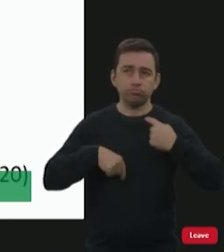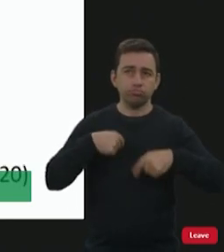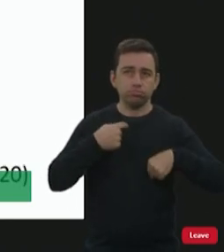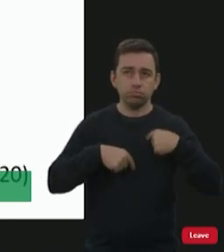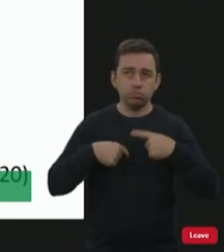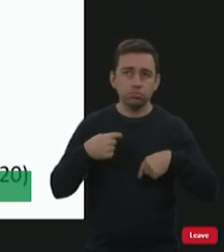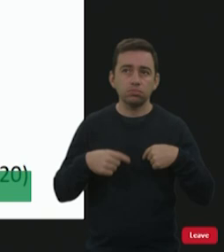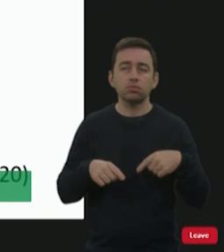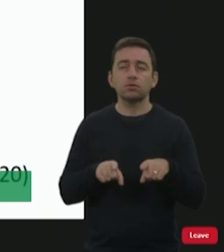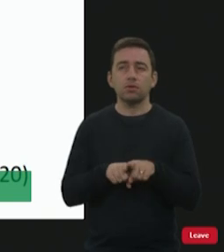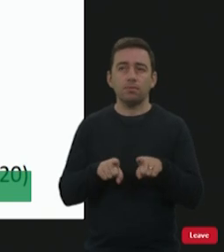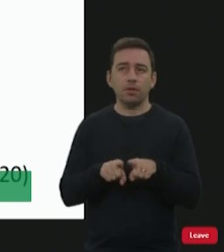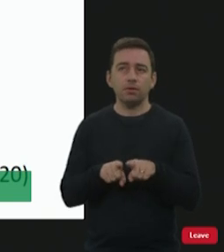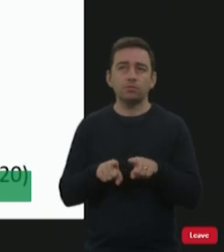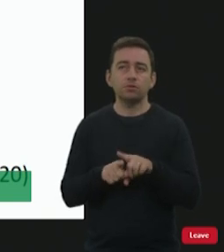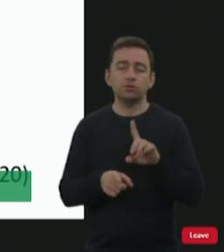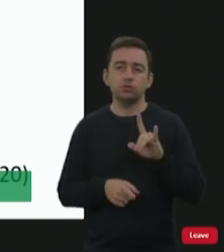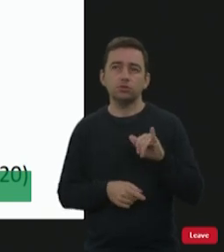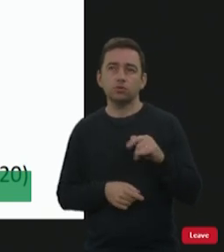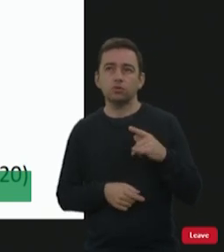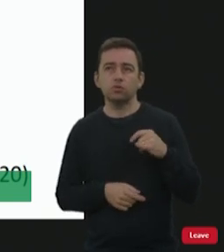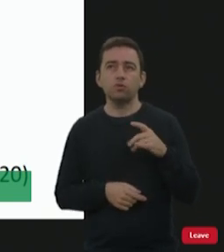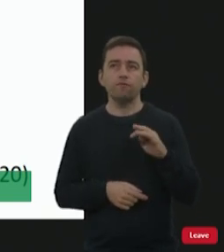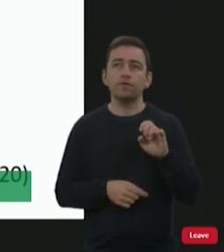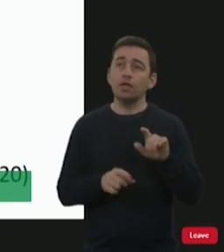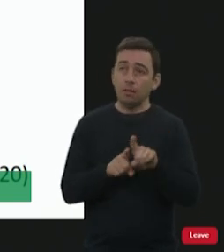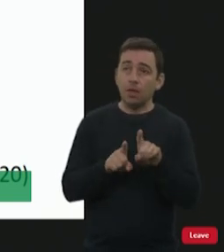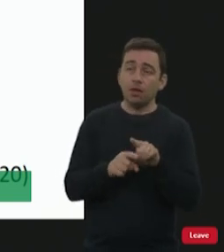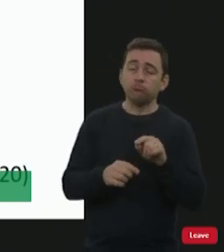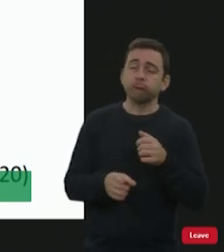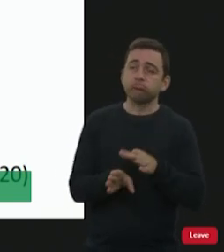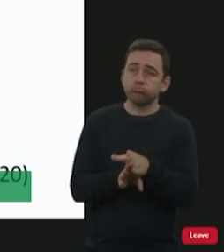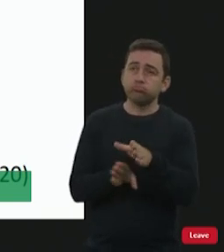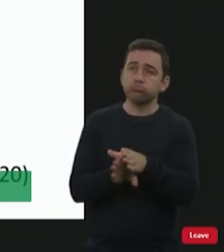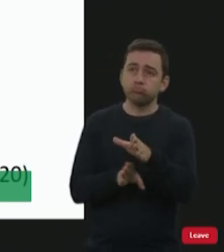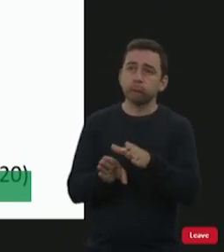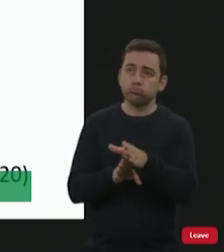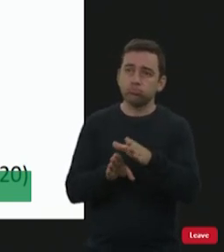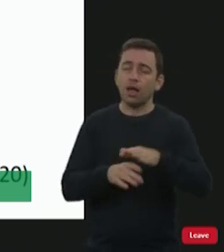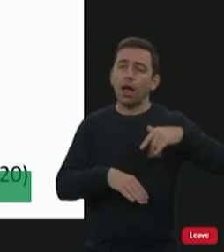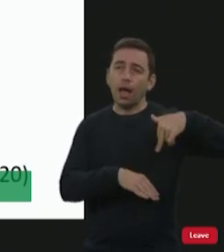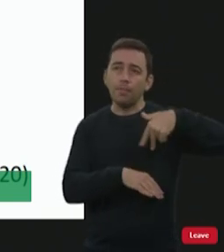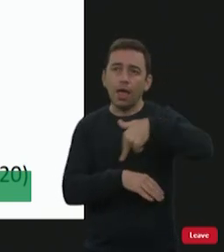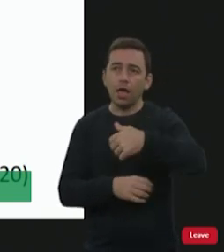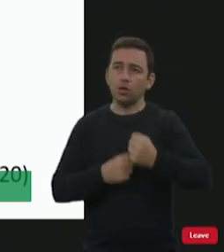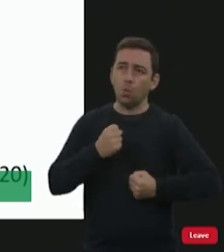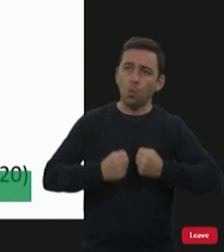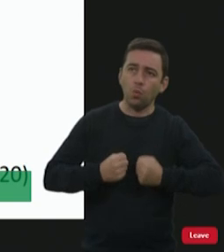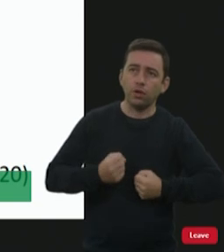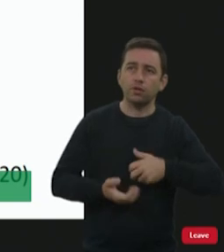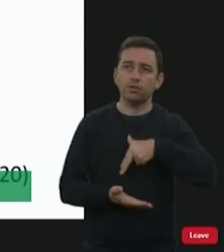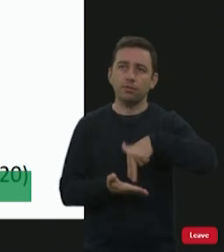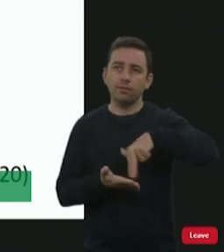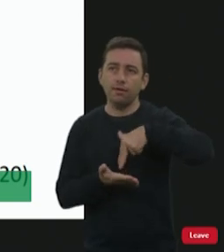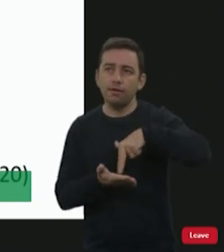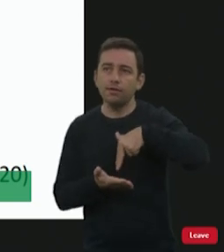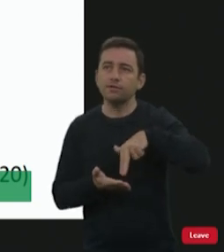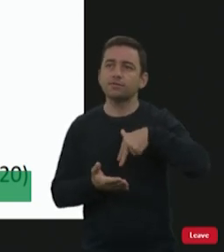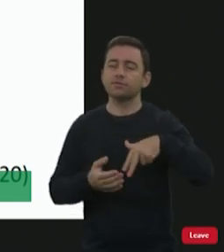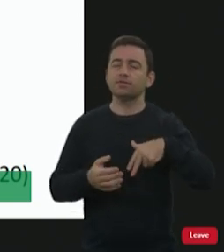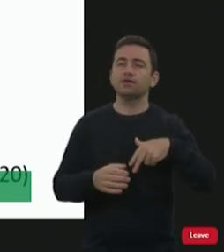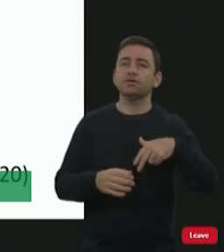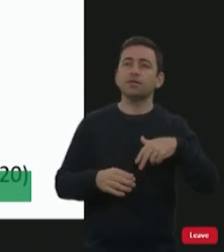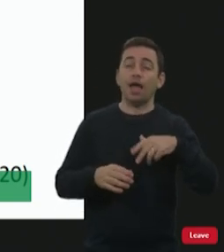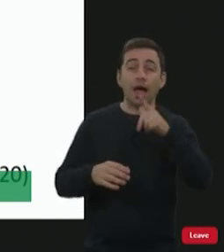de lipodistrofia. Recomendo-se atividades aeróbicas, caminhada, corrida, dança, hidroginástica, promove